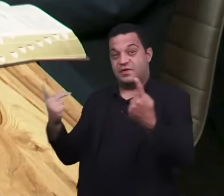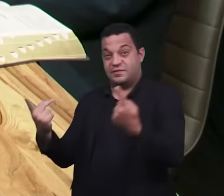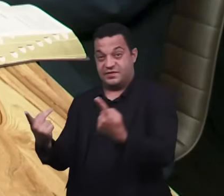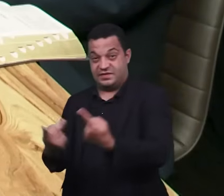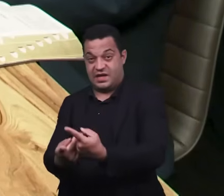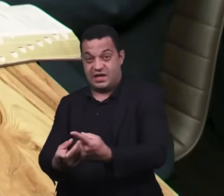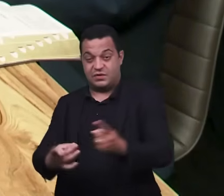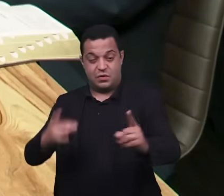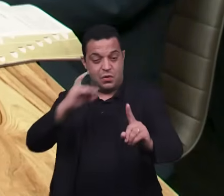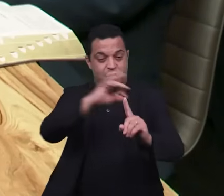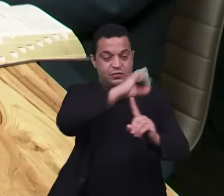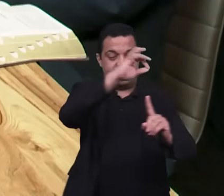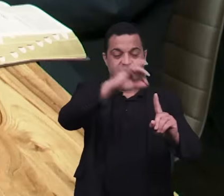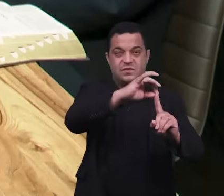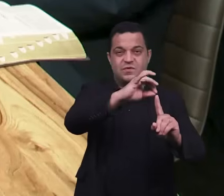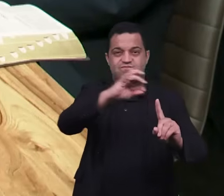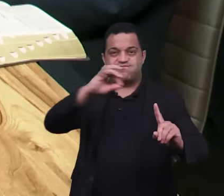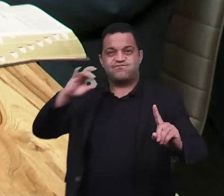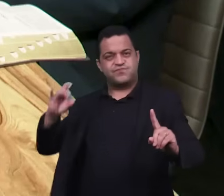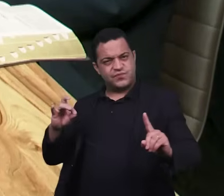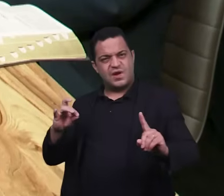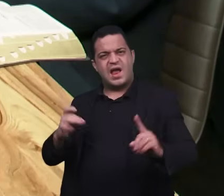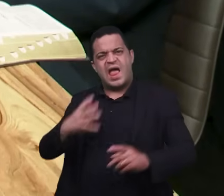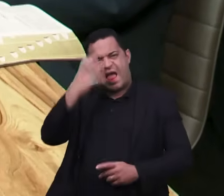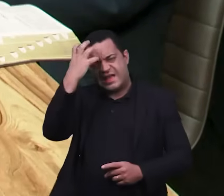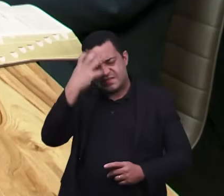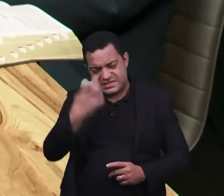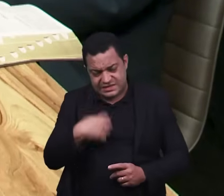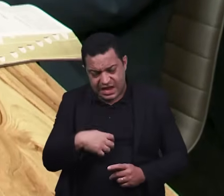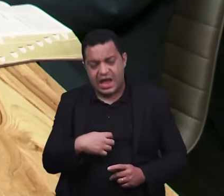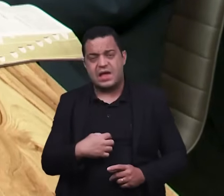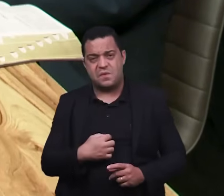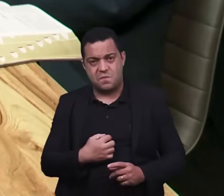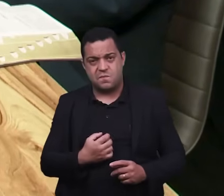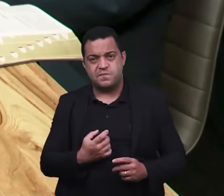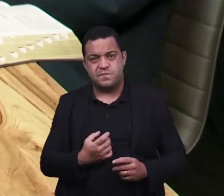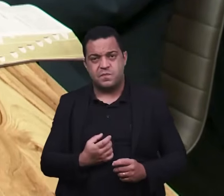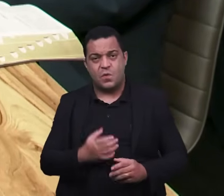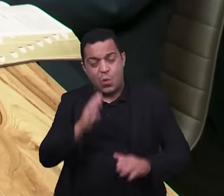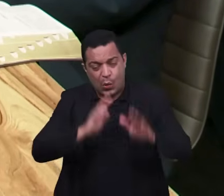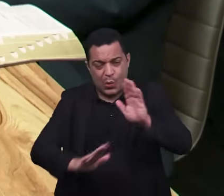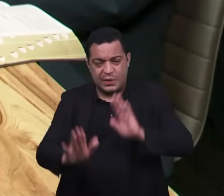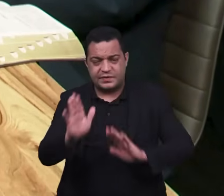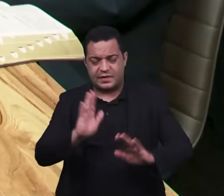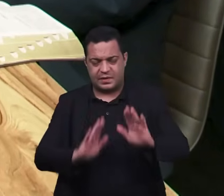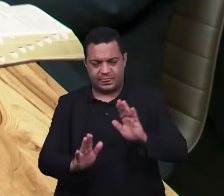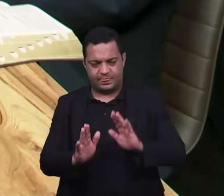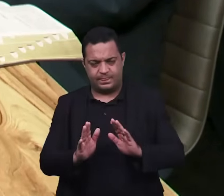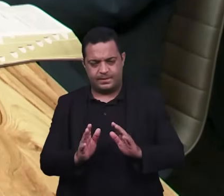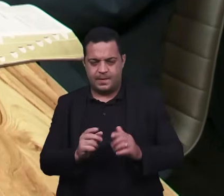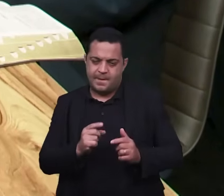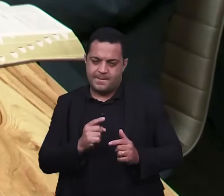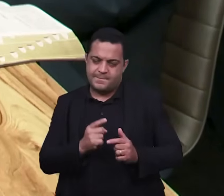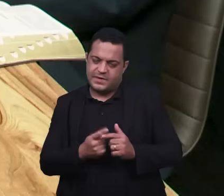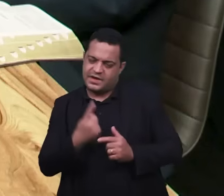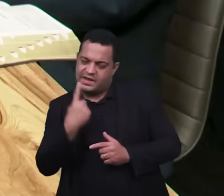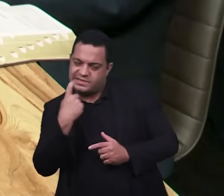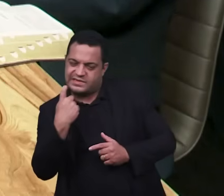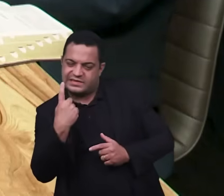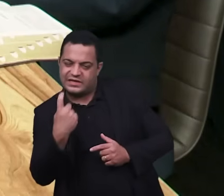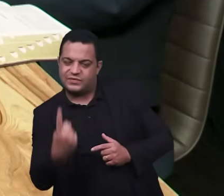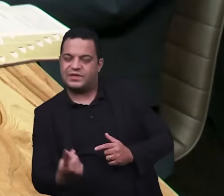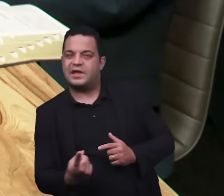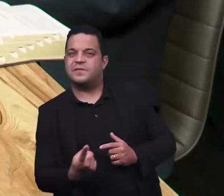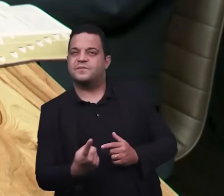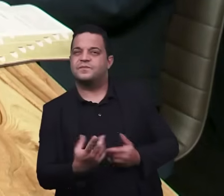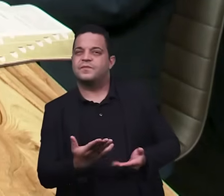porque isso é muito sensível, isso é seríssimo da parte de Deus. E além disso, é até interessante, a igreja não